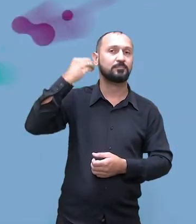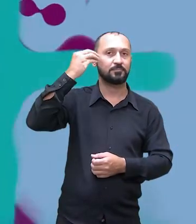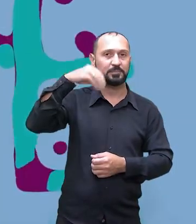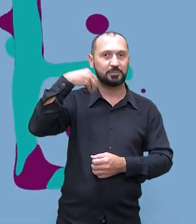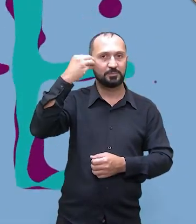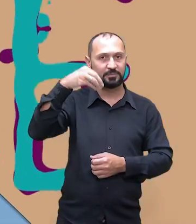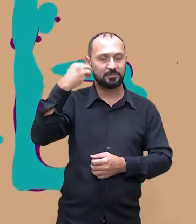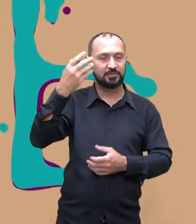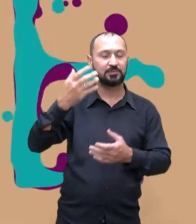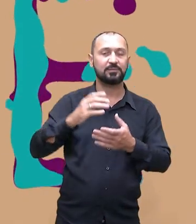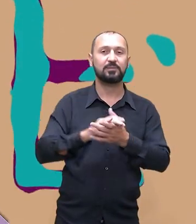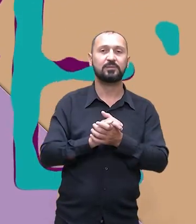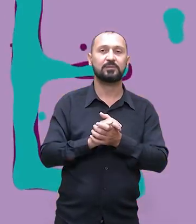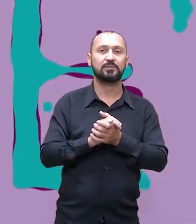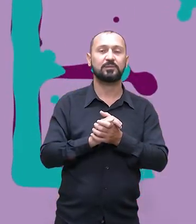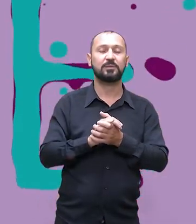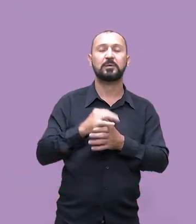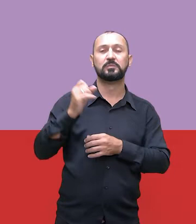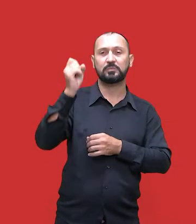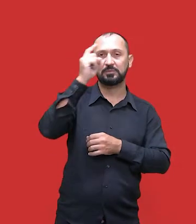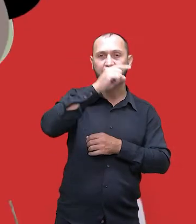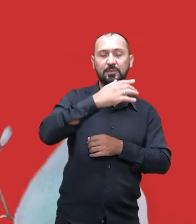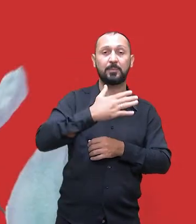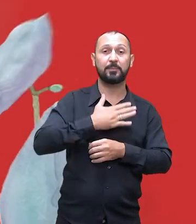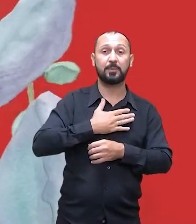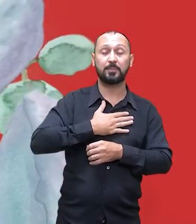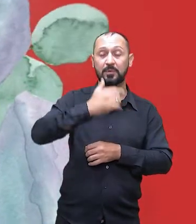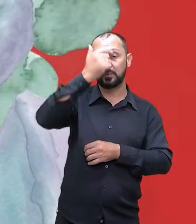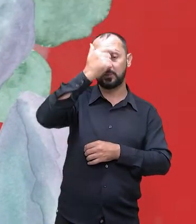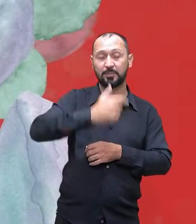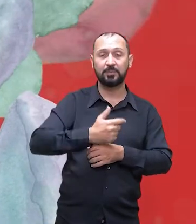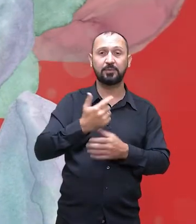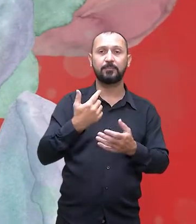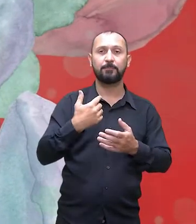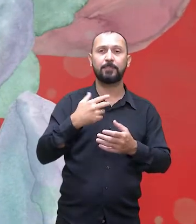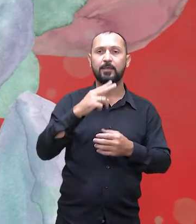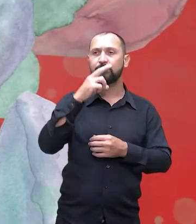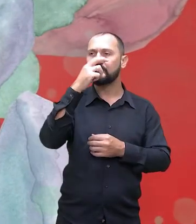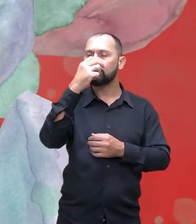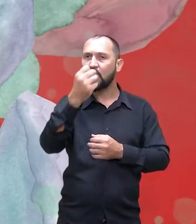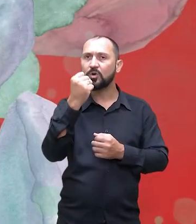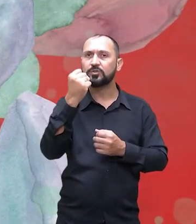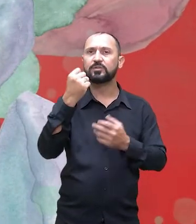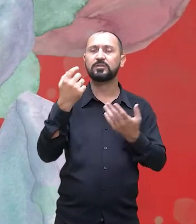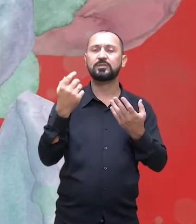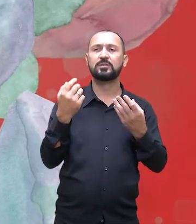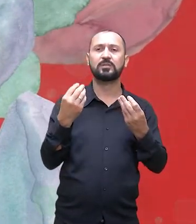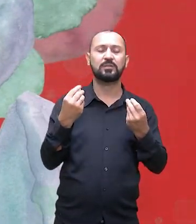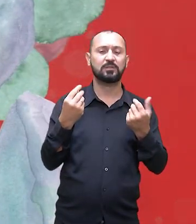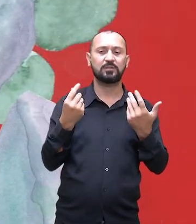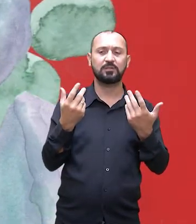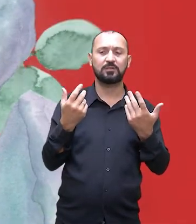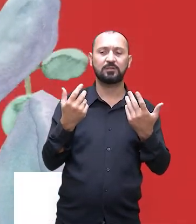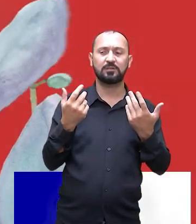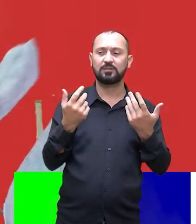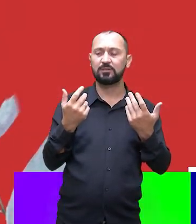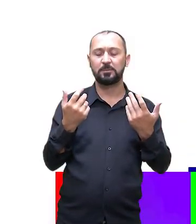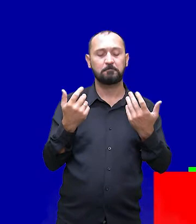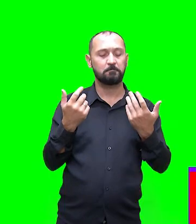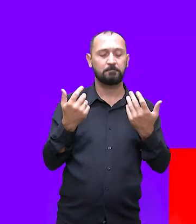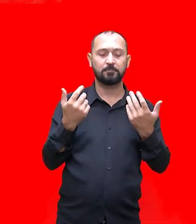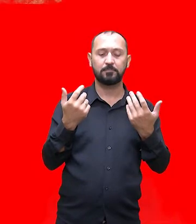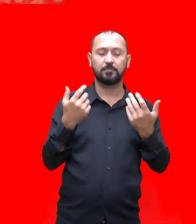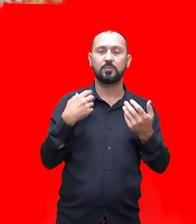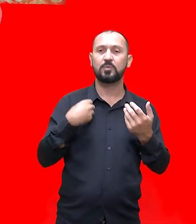de uma vivência que, graças a Deus, eu nunca vou experimentar, mas esse grande vilão, ele vem para que as